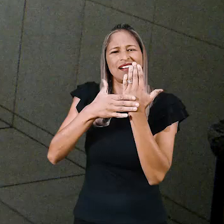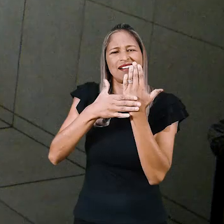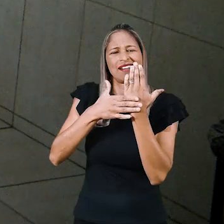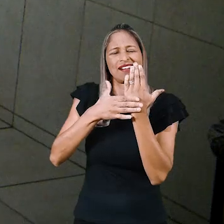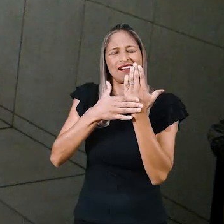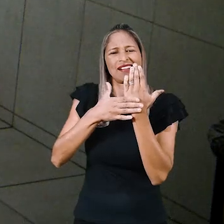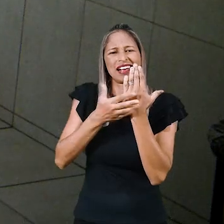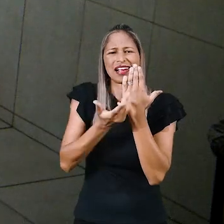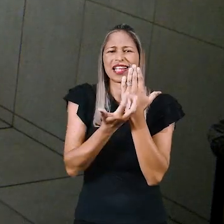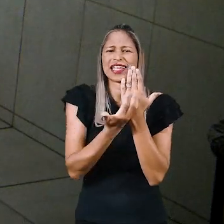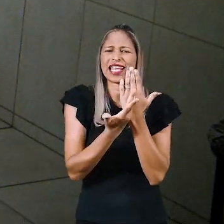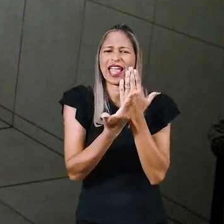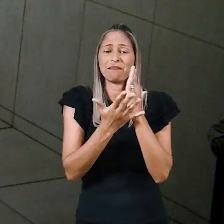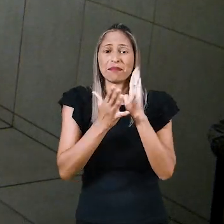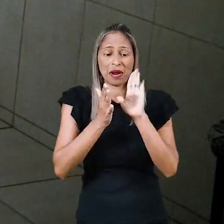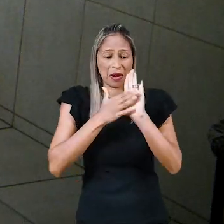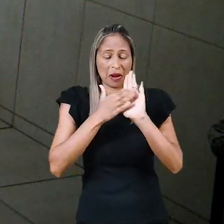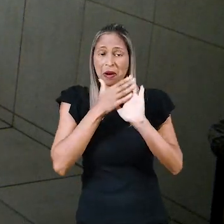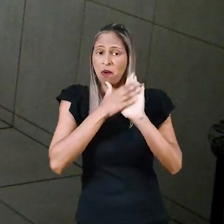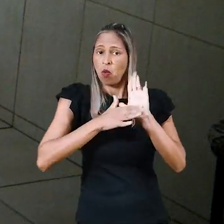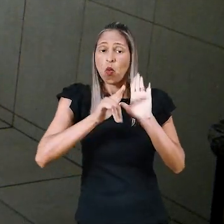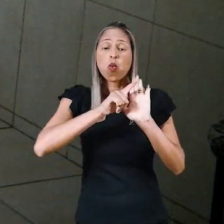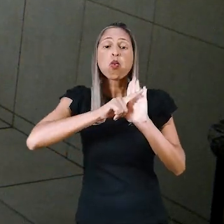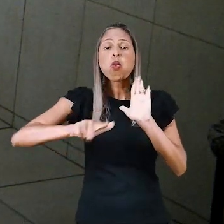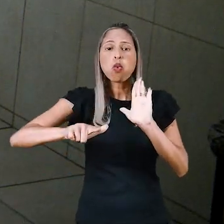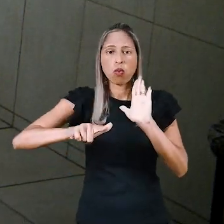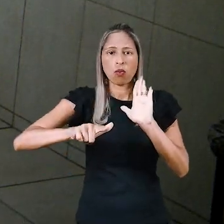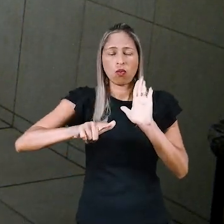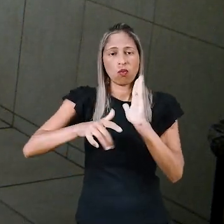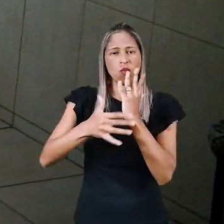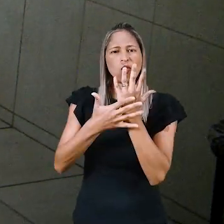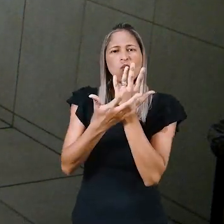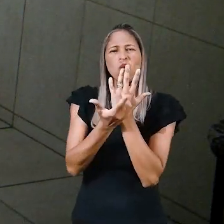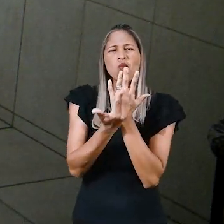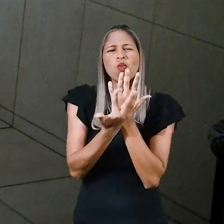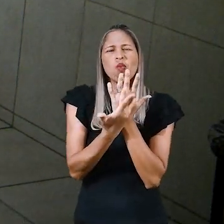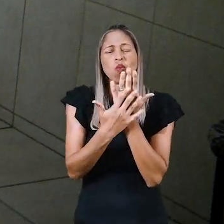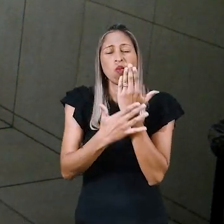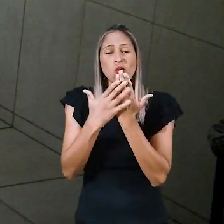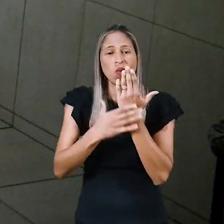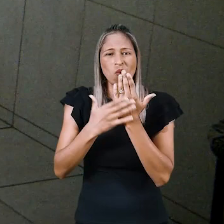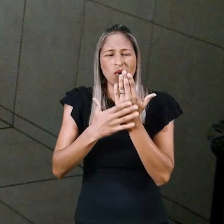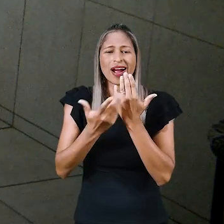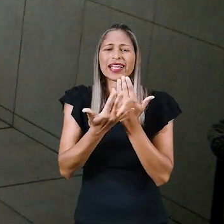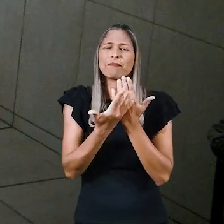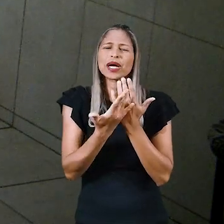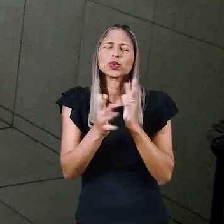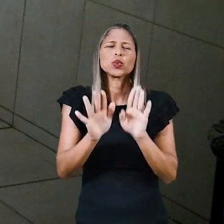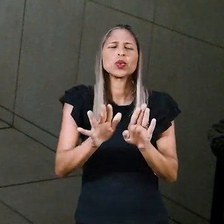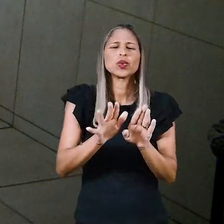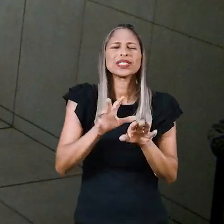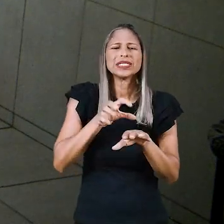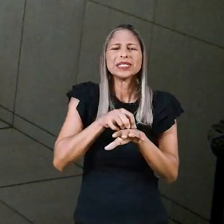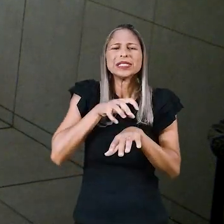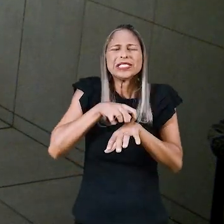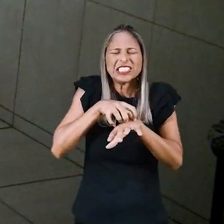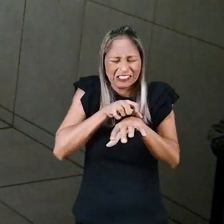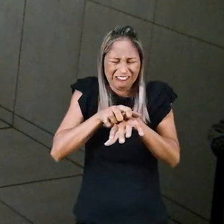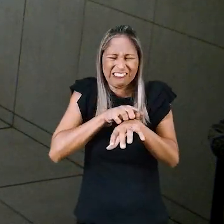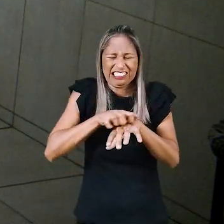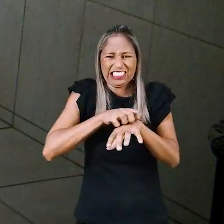é as costas da mão. A palma da mão ele não queima, ele queima as costas. É uma queimadura assim,